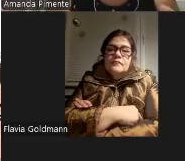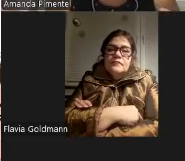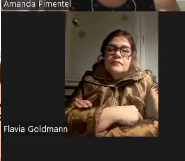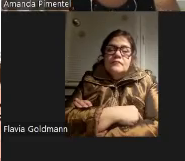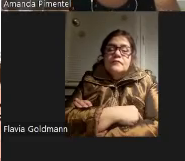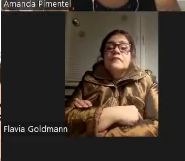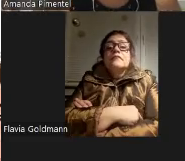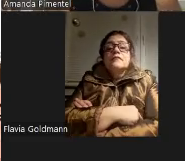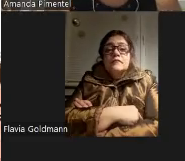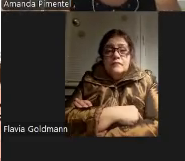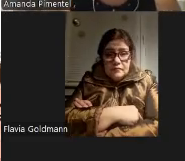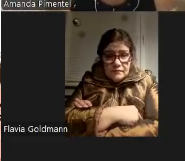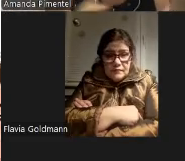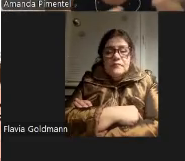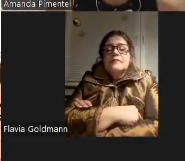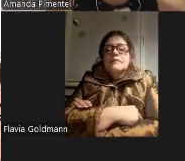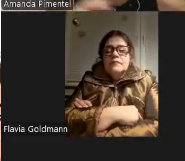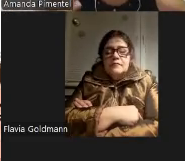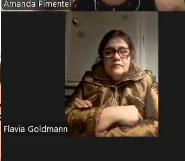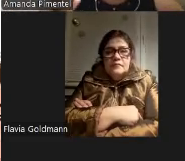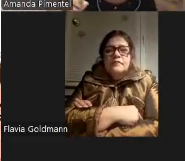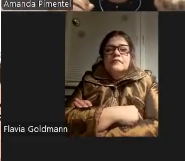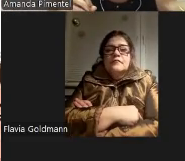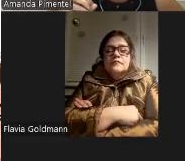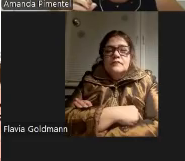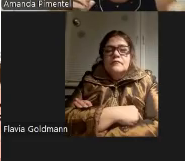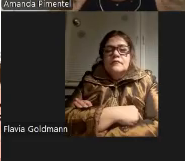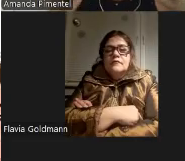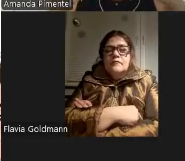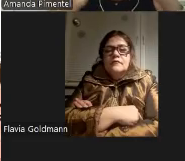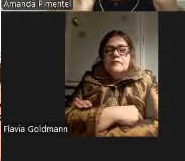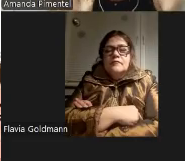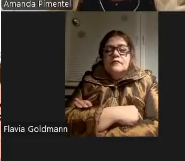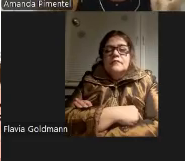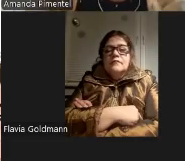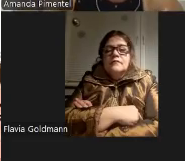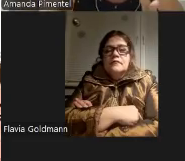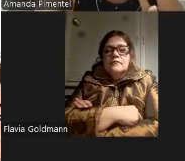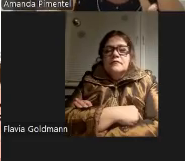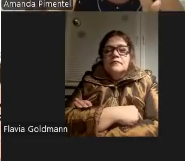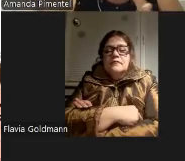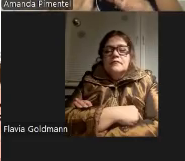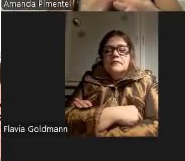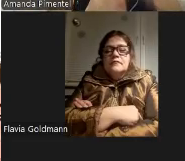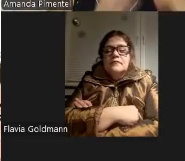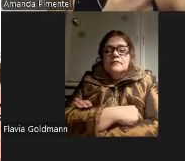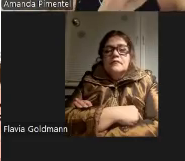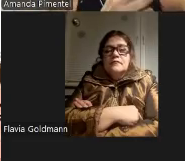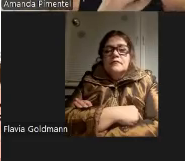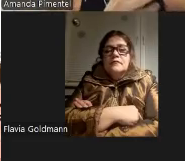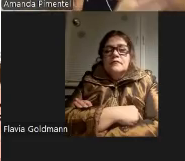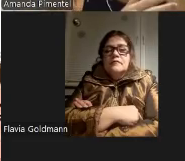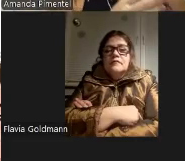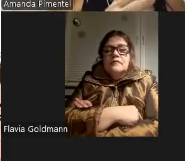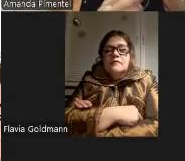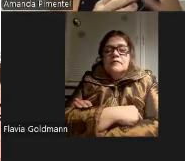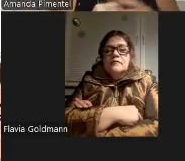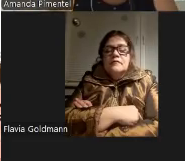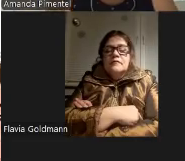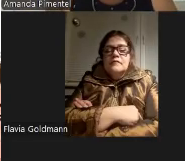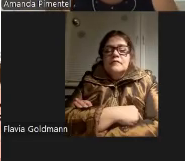ficasse desorganizado. Ele não consegue achar o livro certo, ele não consegue organizar por setores